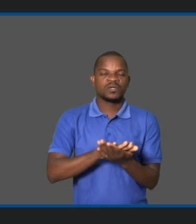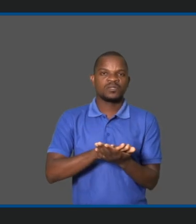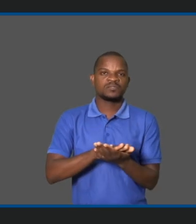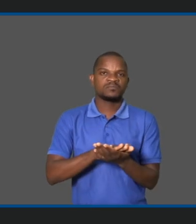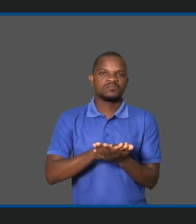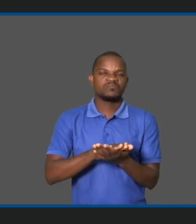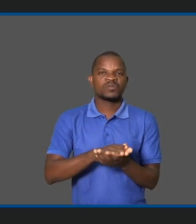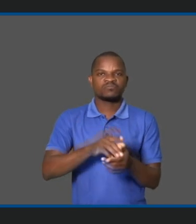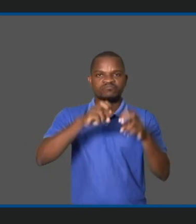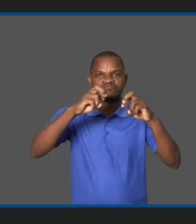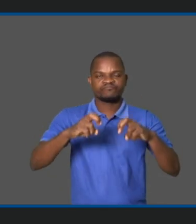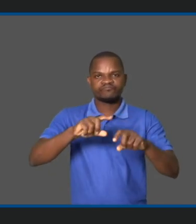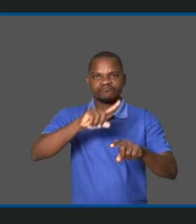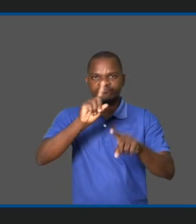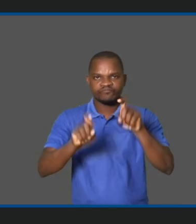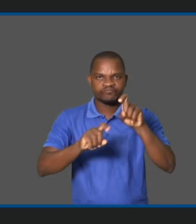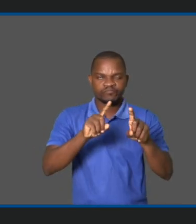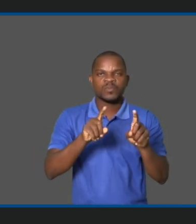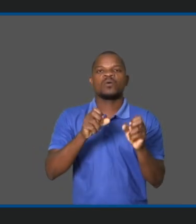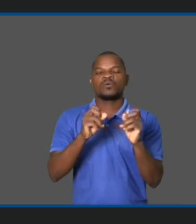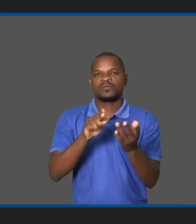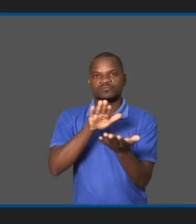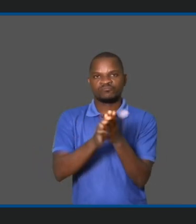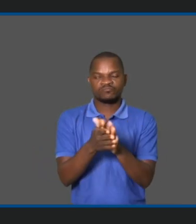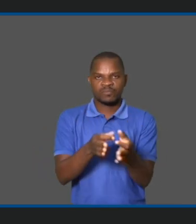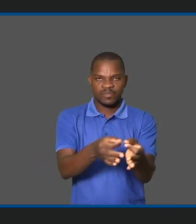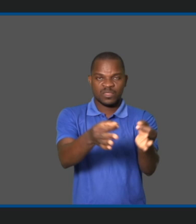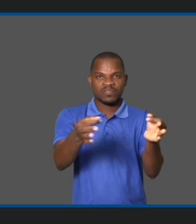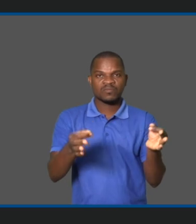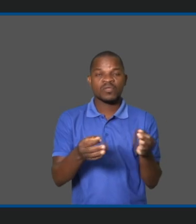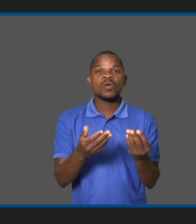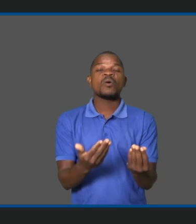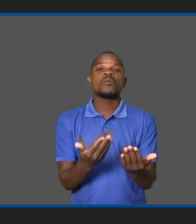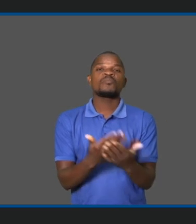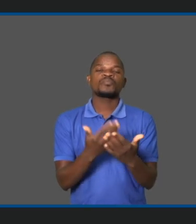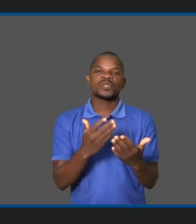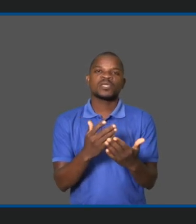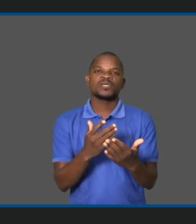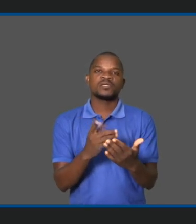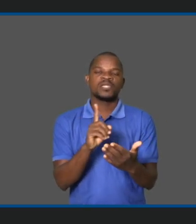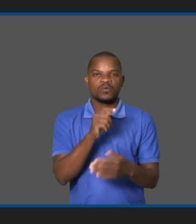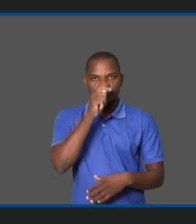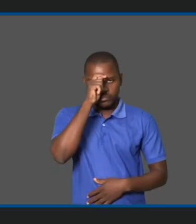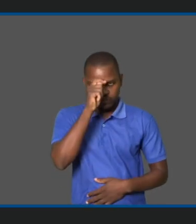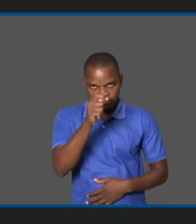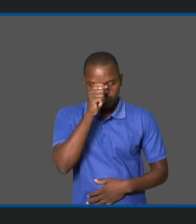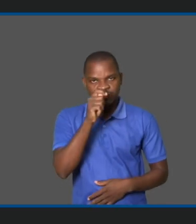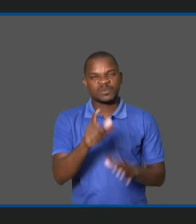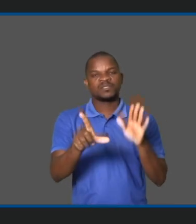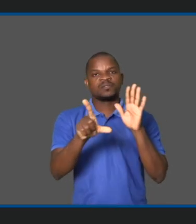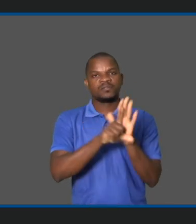violou qualquer norma em vigor no país. não, é